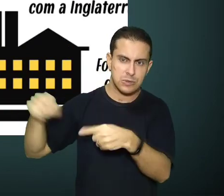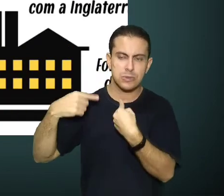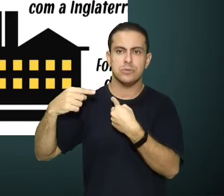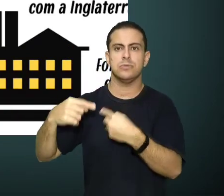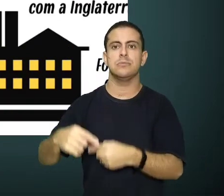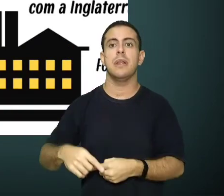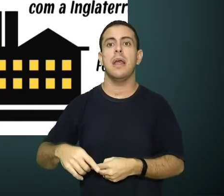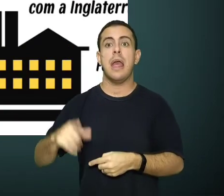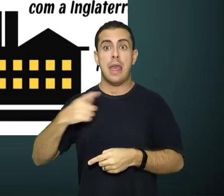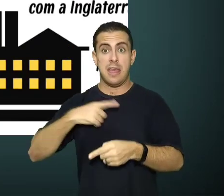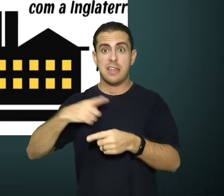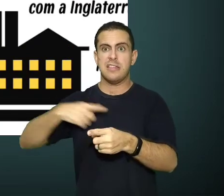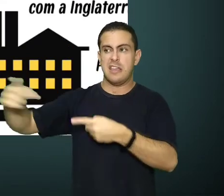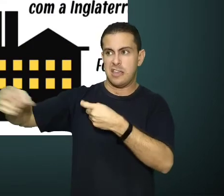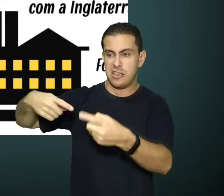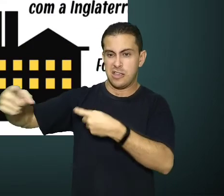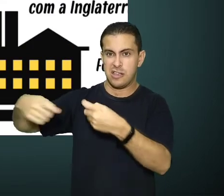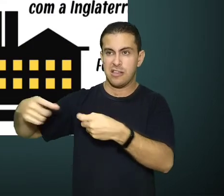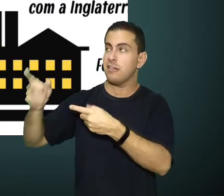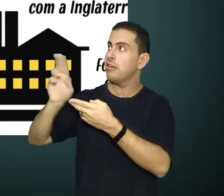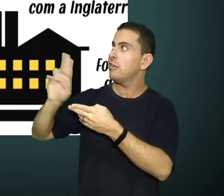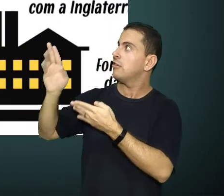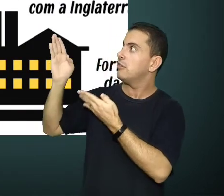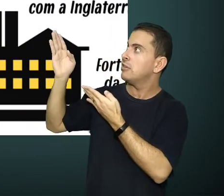ele. Acontece então a